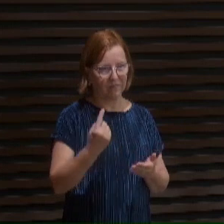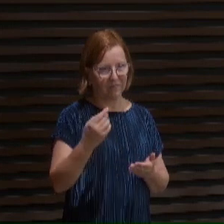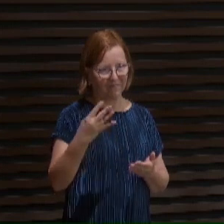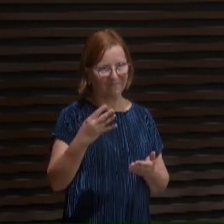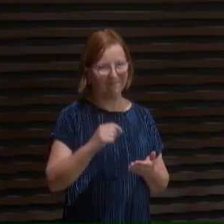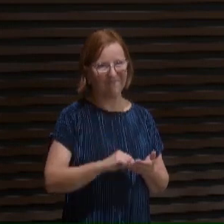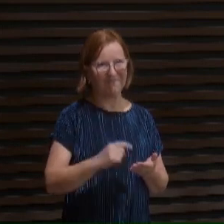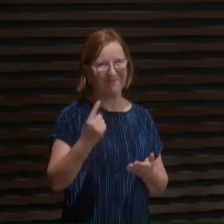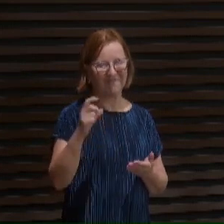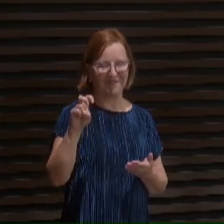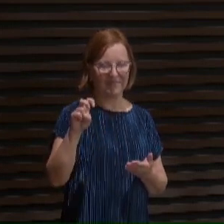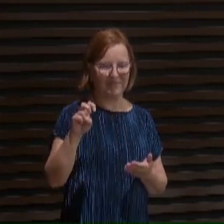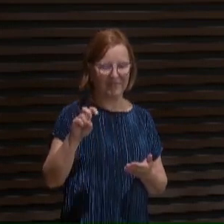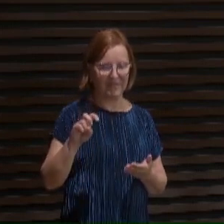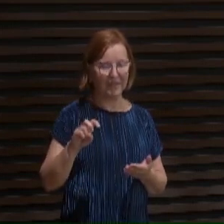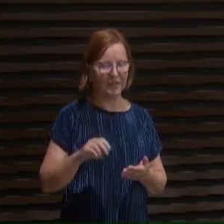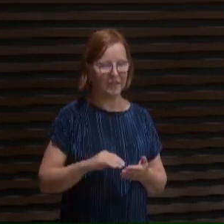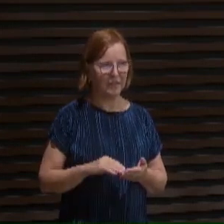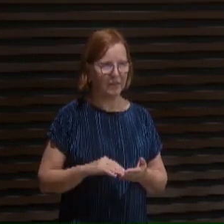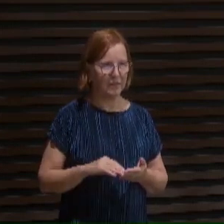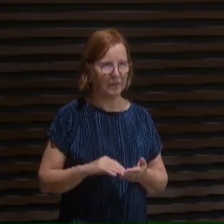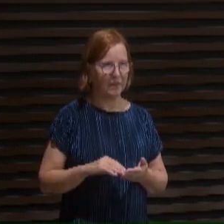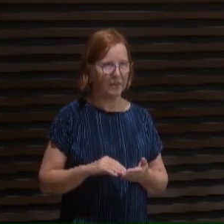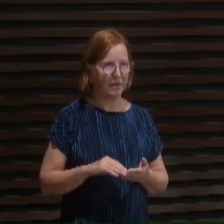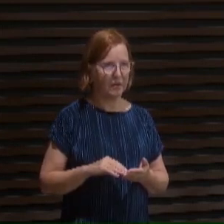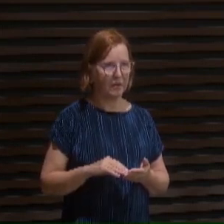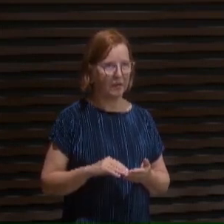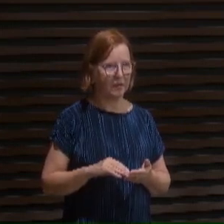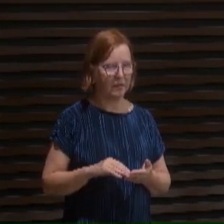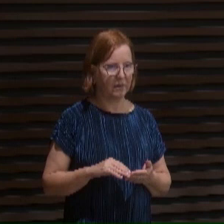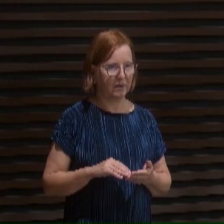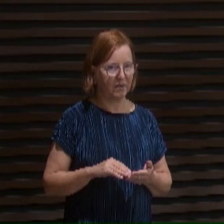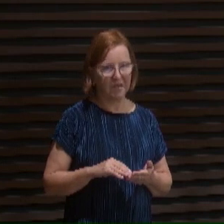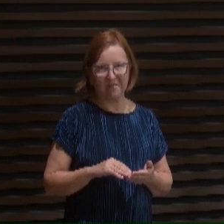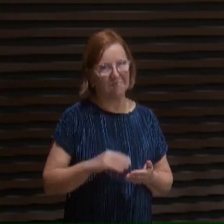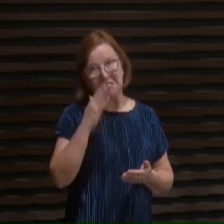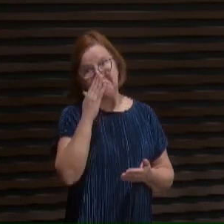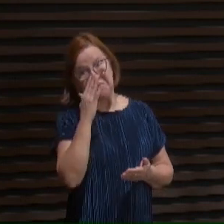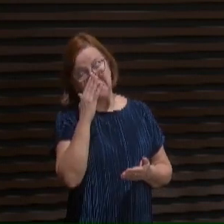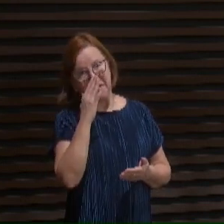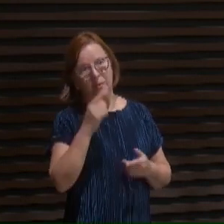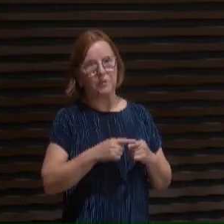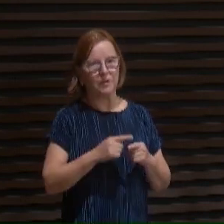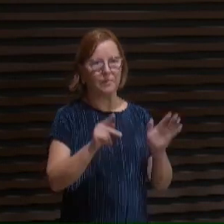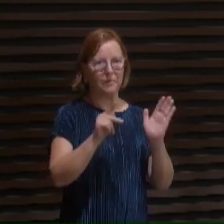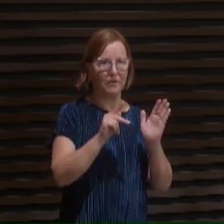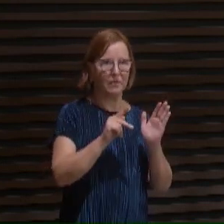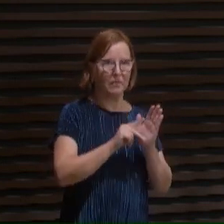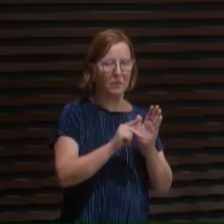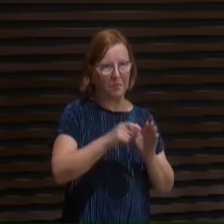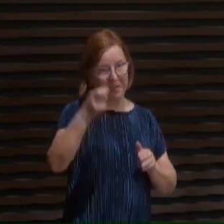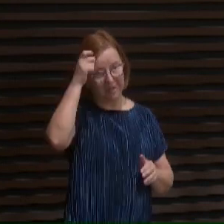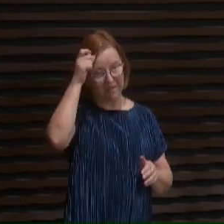15. Então, aqui. E não é de admirar, porque o próprio Satanás